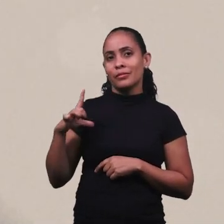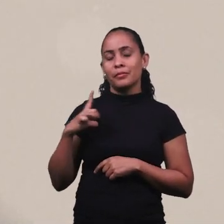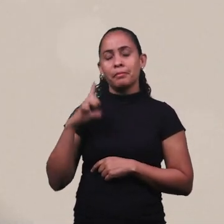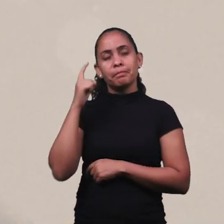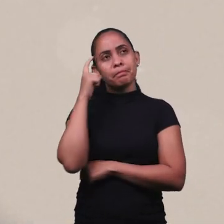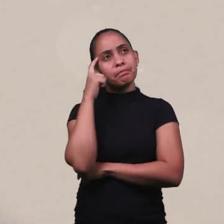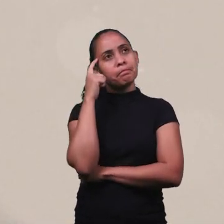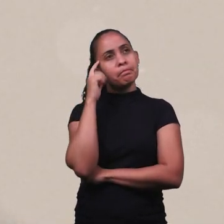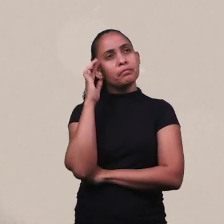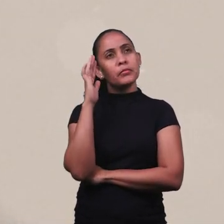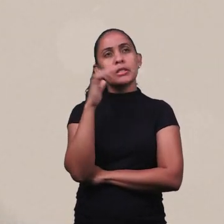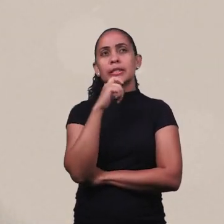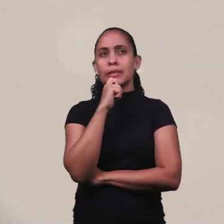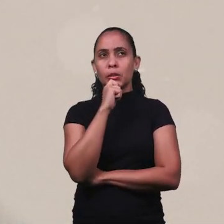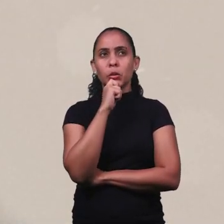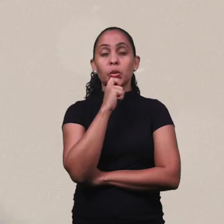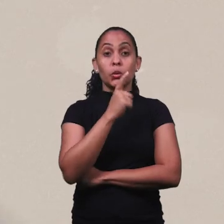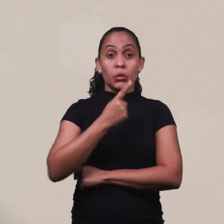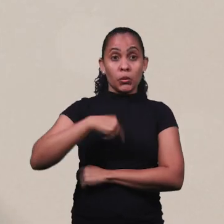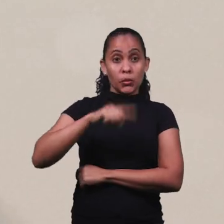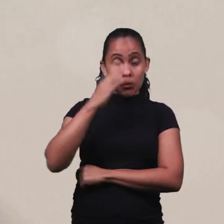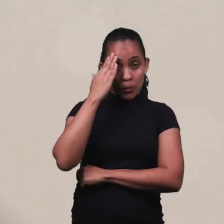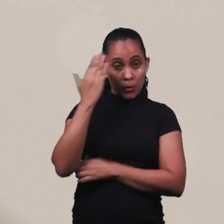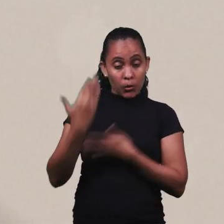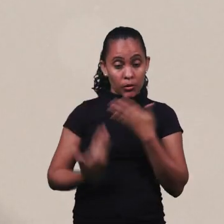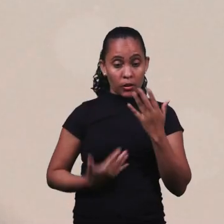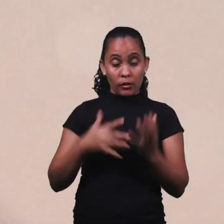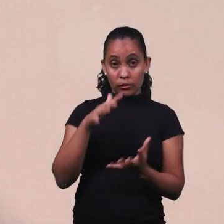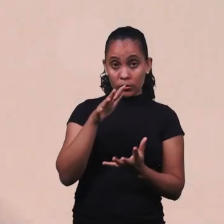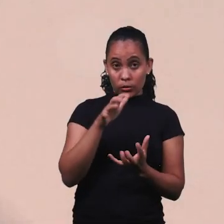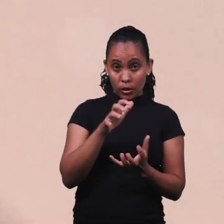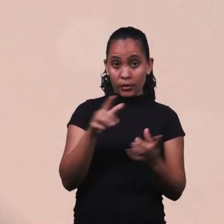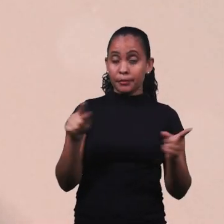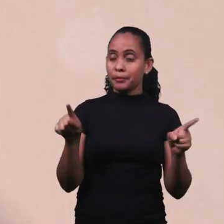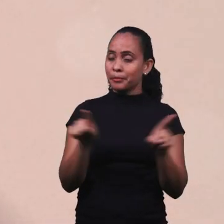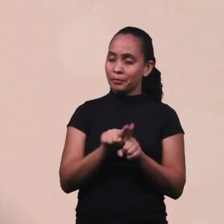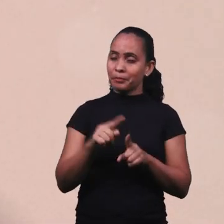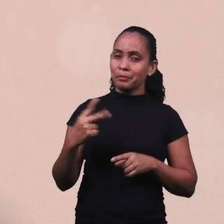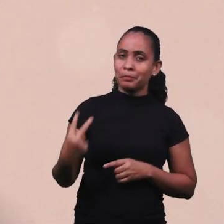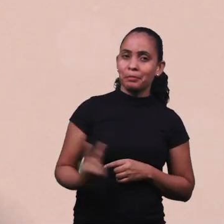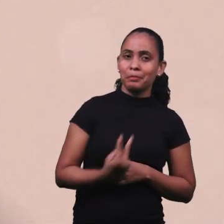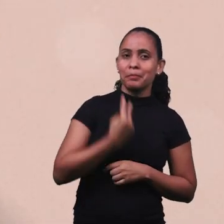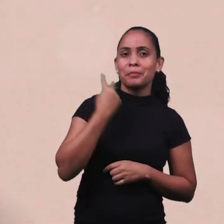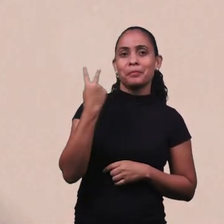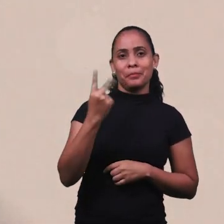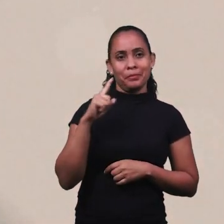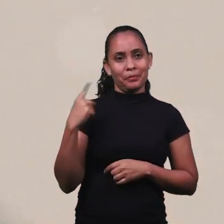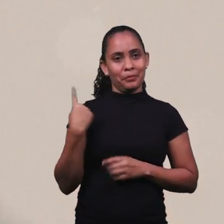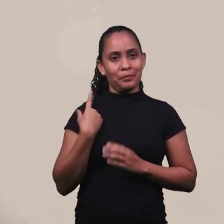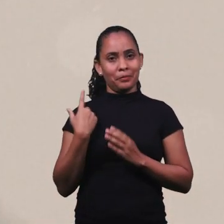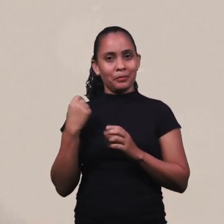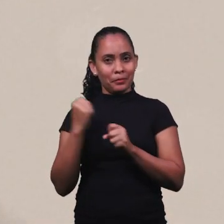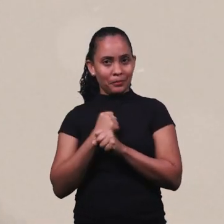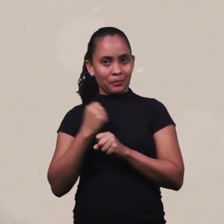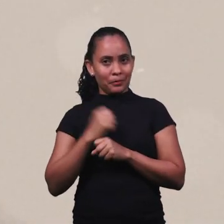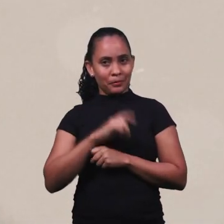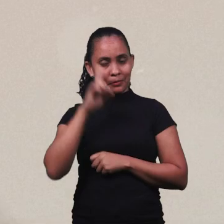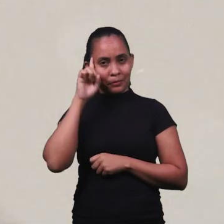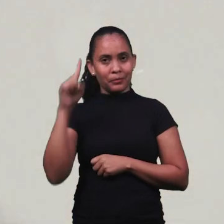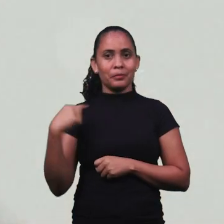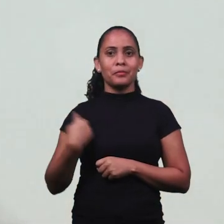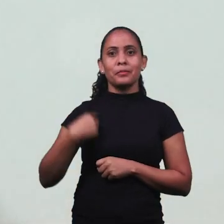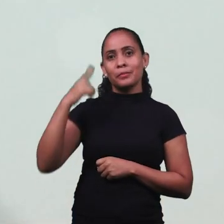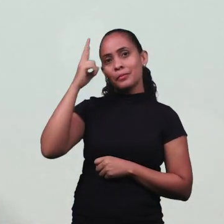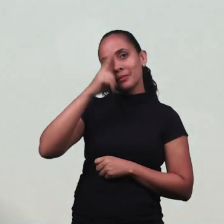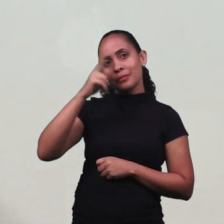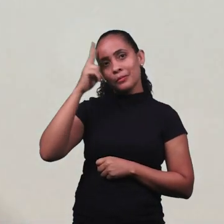uma reflexão e saber que os nossos idosos, eles têm valor no nosso meio. Nós lembramos